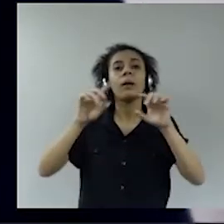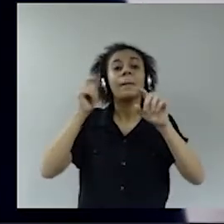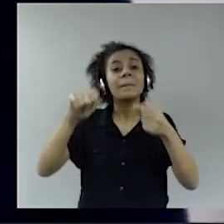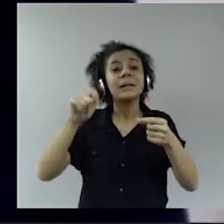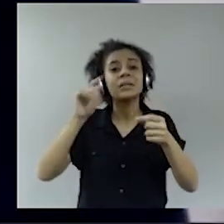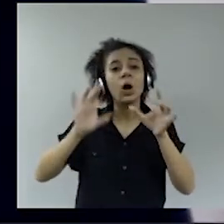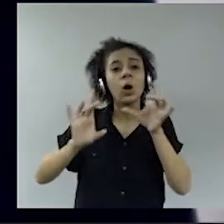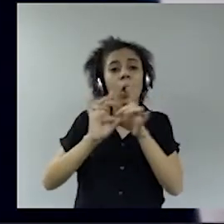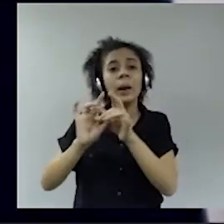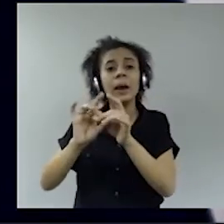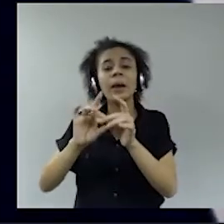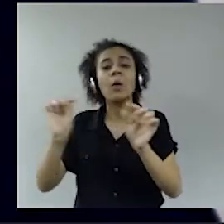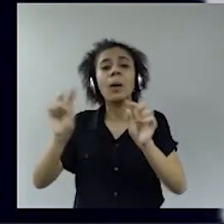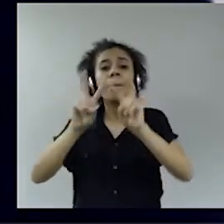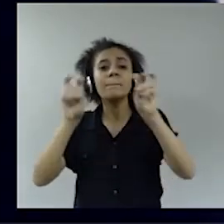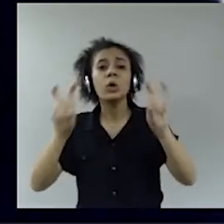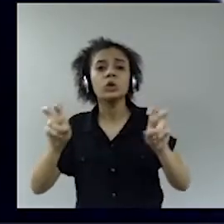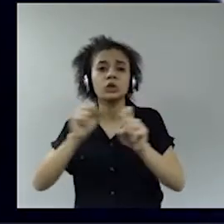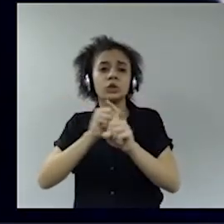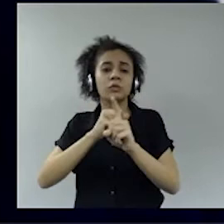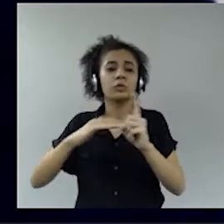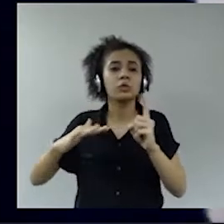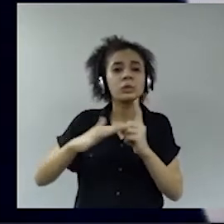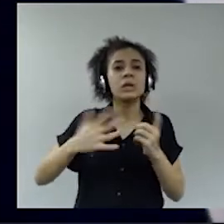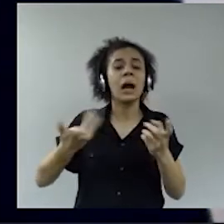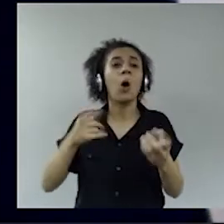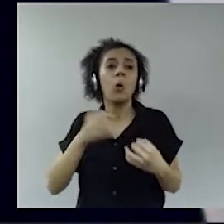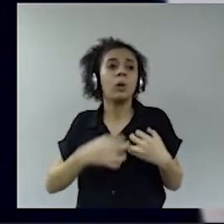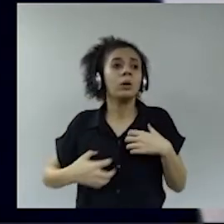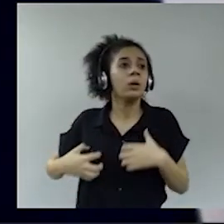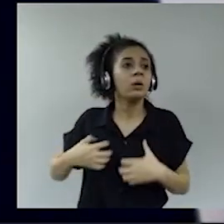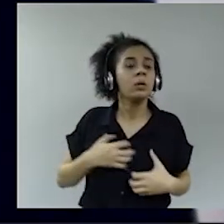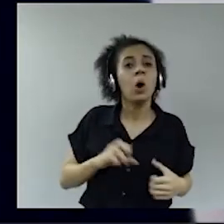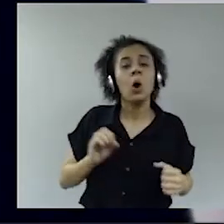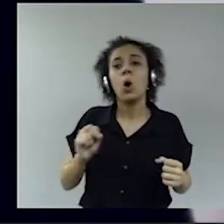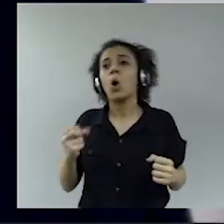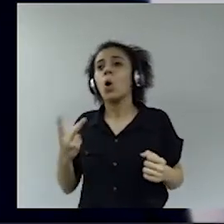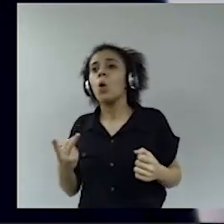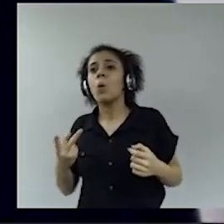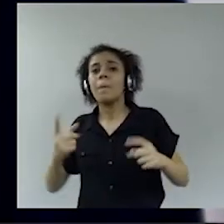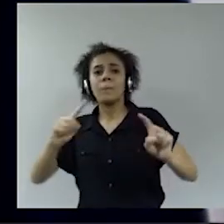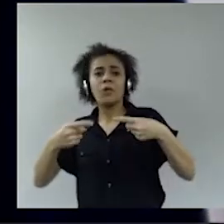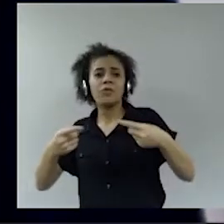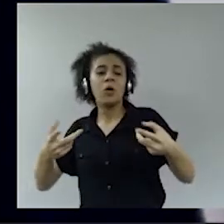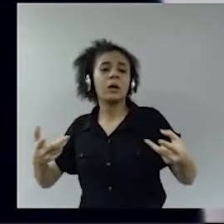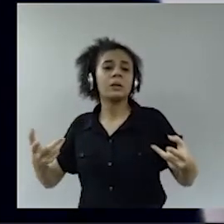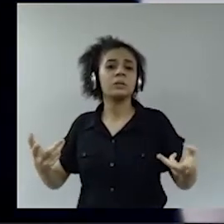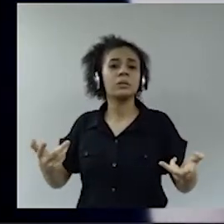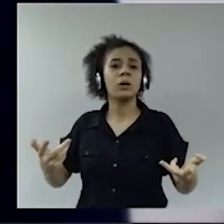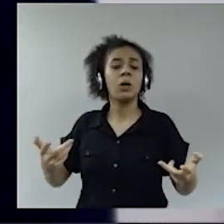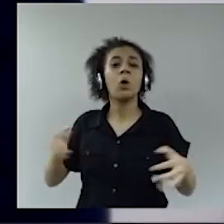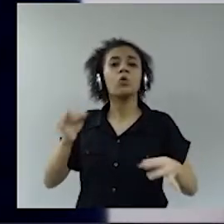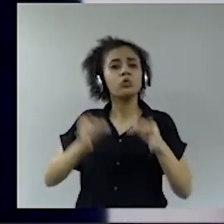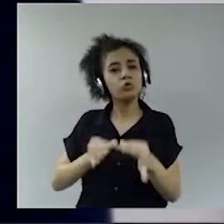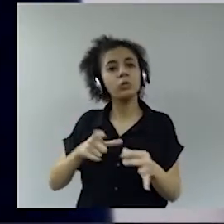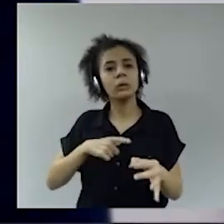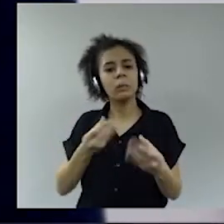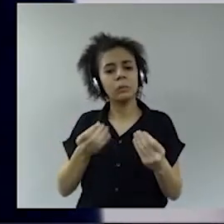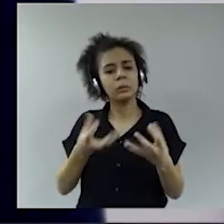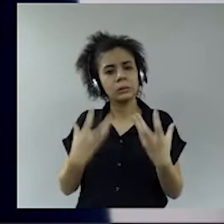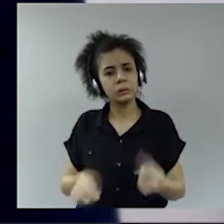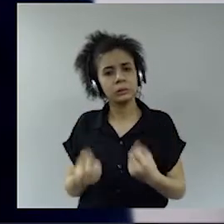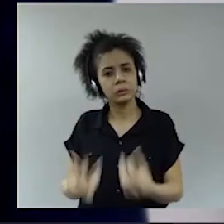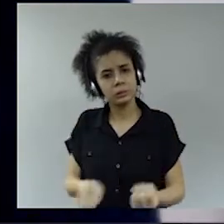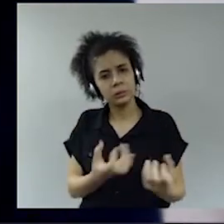social, por motivo de violenta emoção, logo após a injusta provocação da vítima, o júri aceita